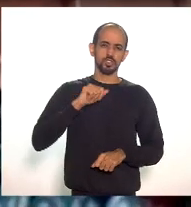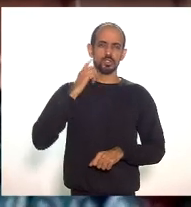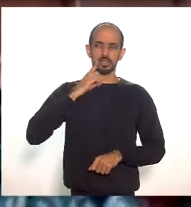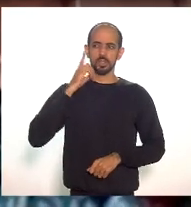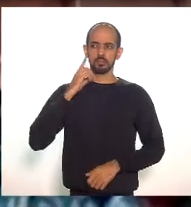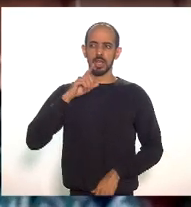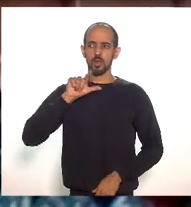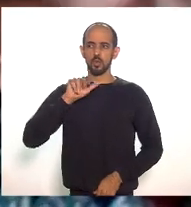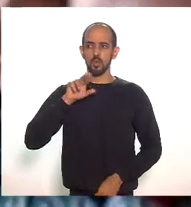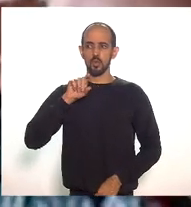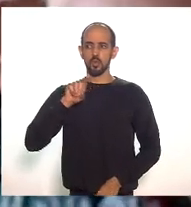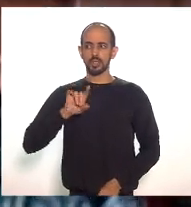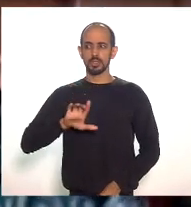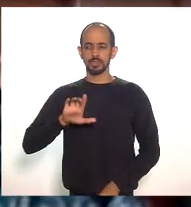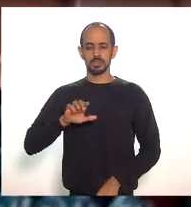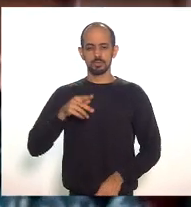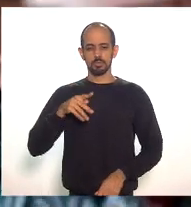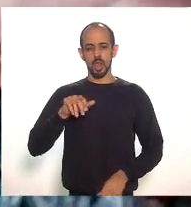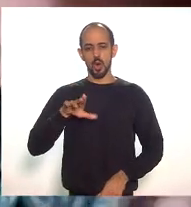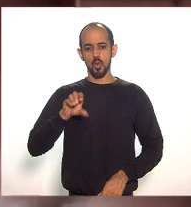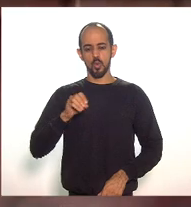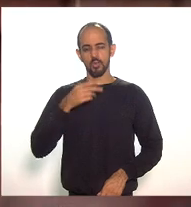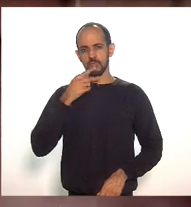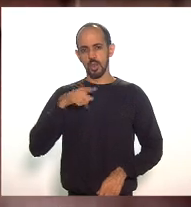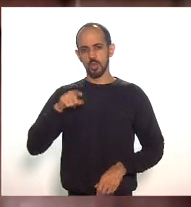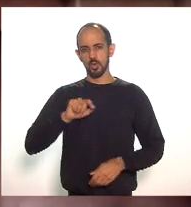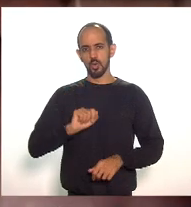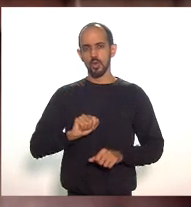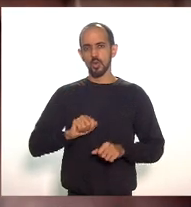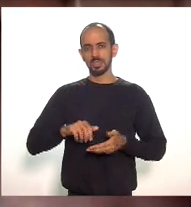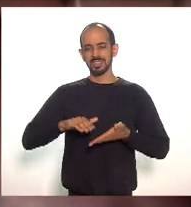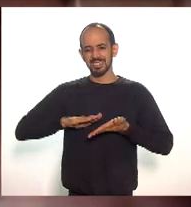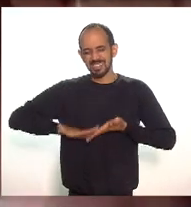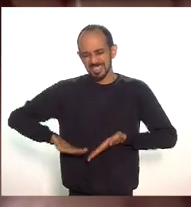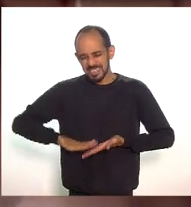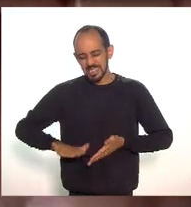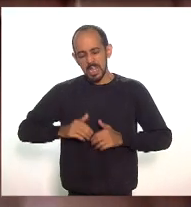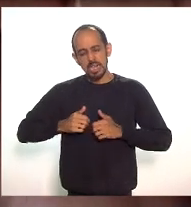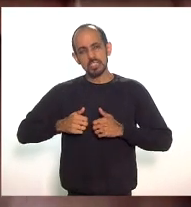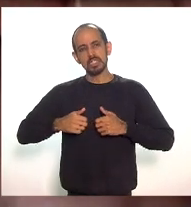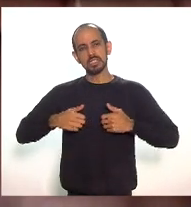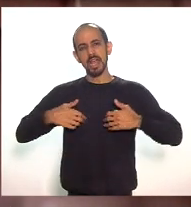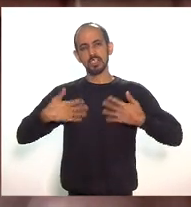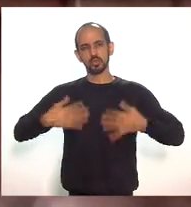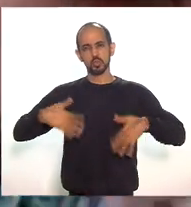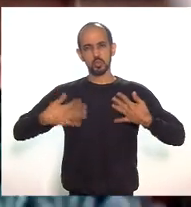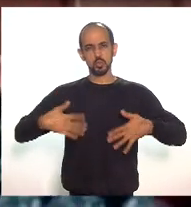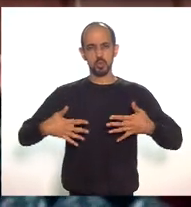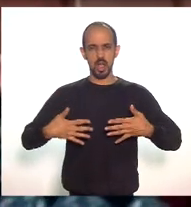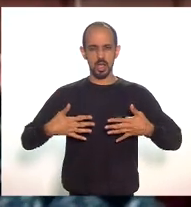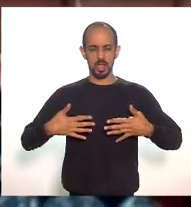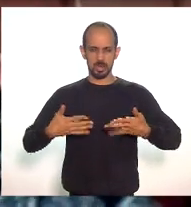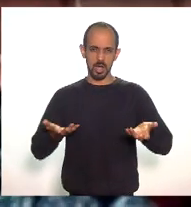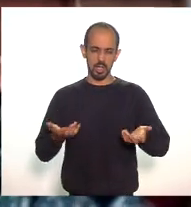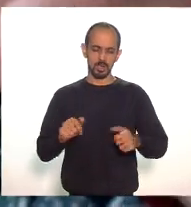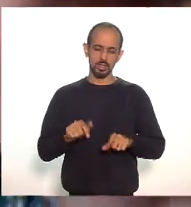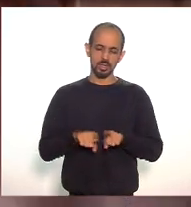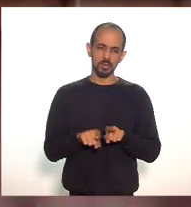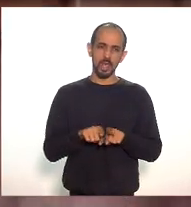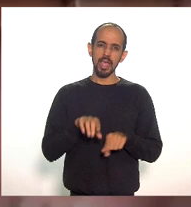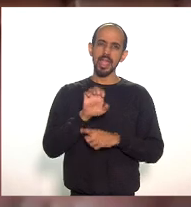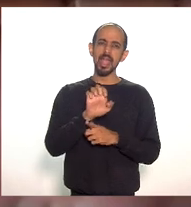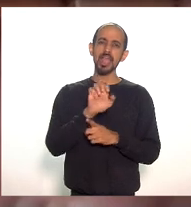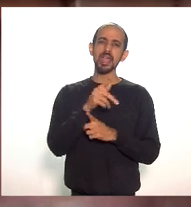Luiz Paulo usou o termo espelhação muito bem colocado e eu gostaria de dizer usando até em